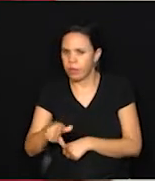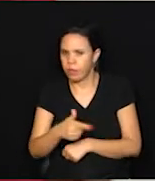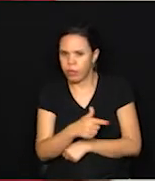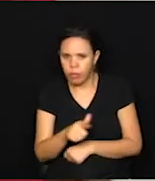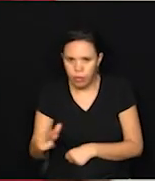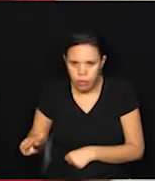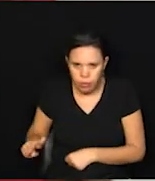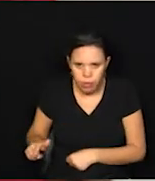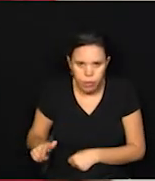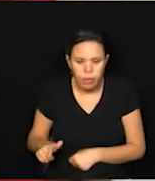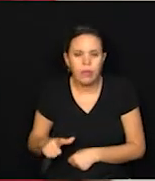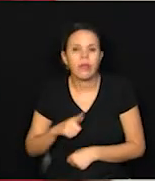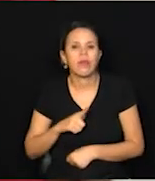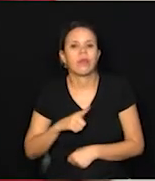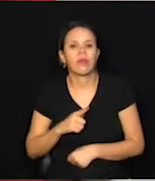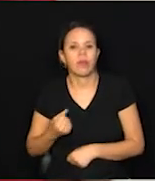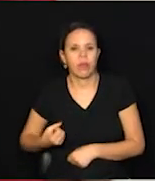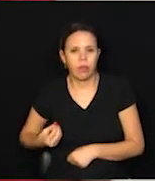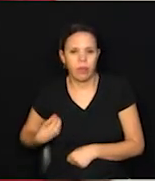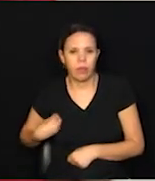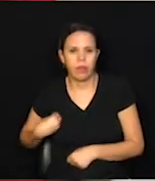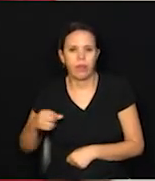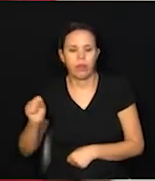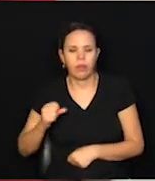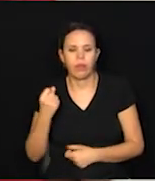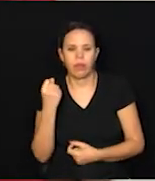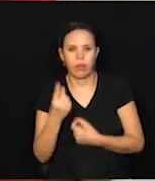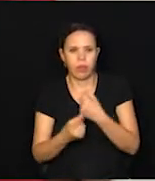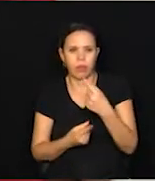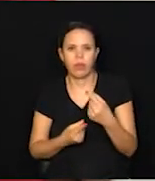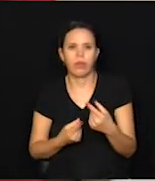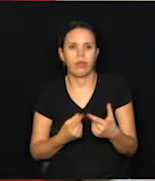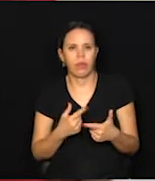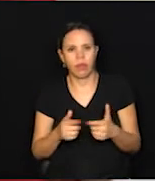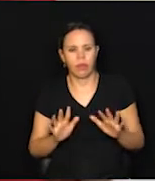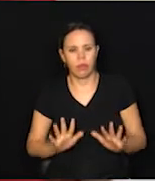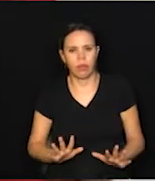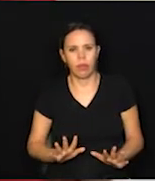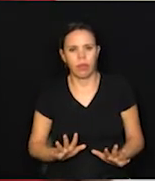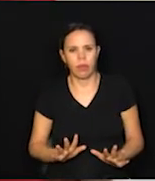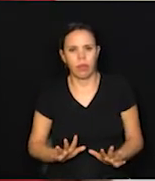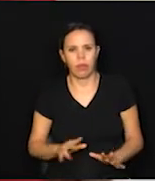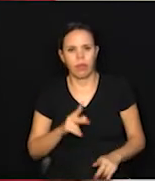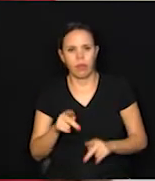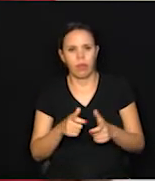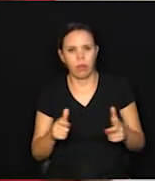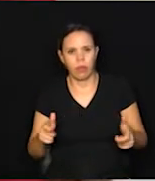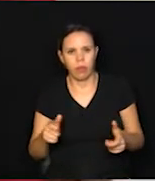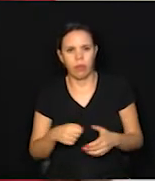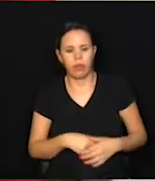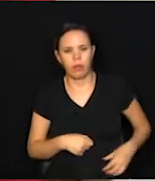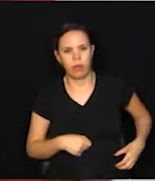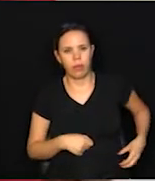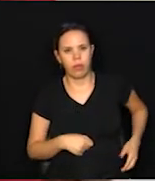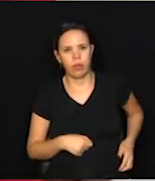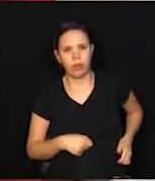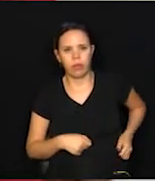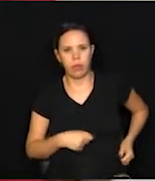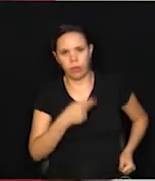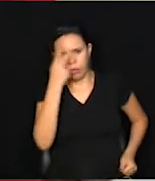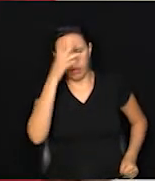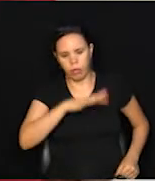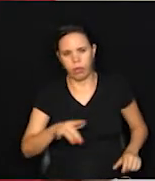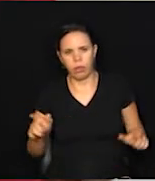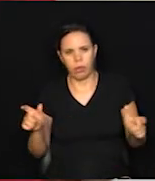existam casos, existem e até raros casos fatais, mas populacionalmente é uma população de